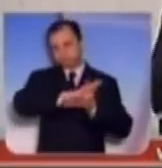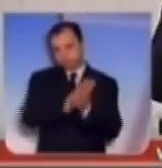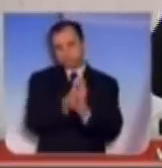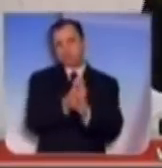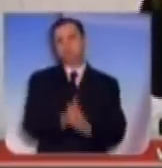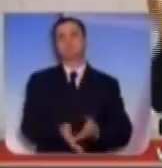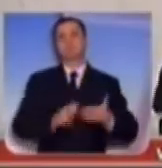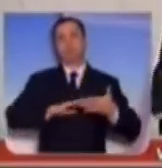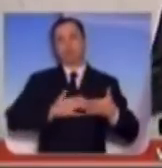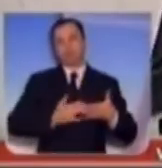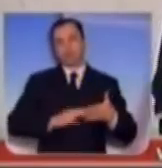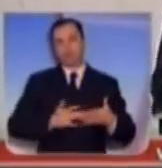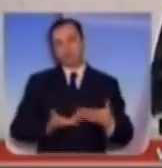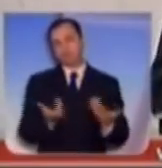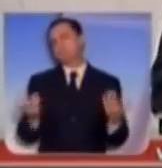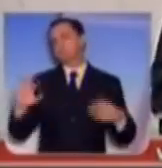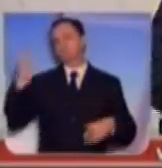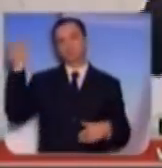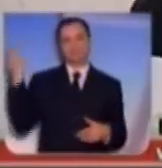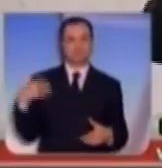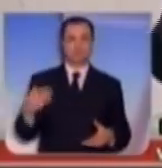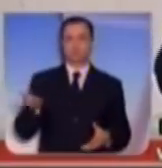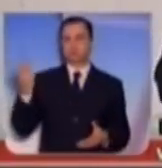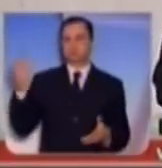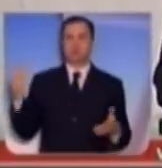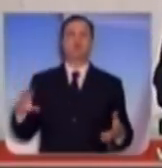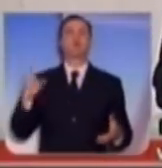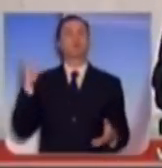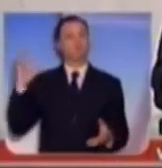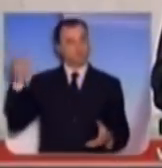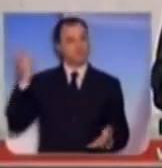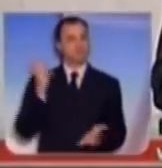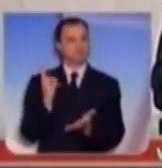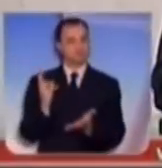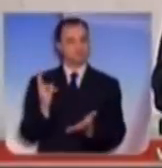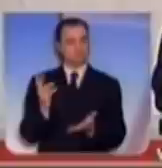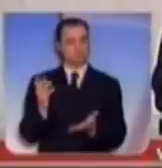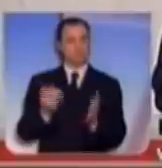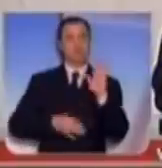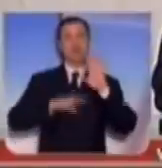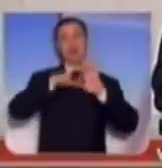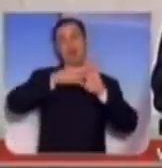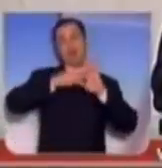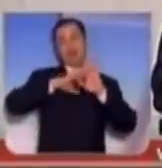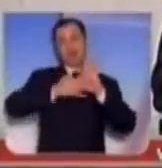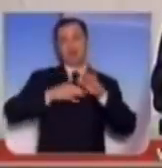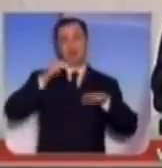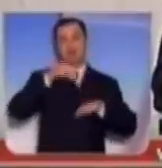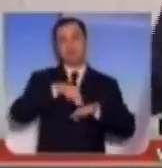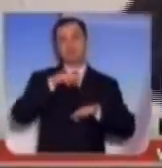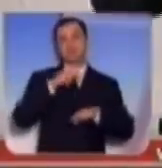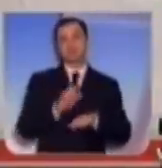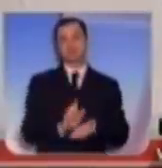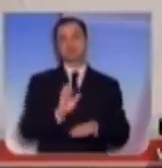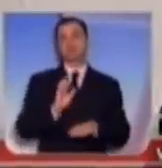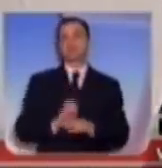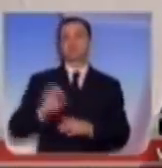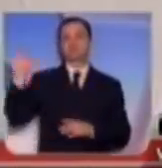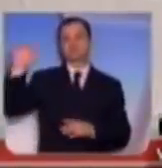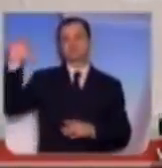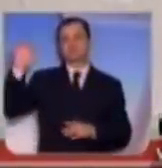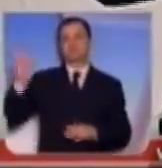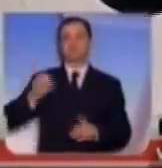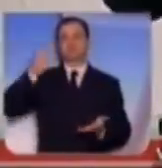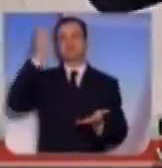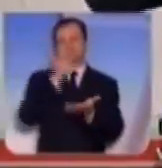e sucateada como aconteceu e acontece com a carreira do magistério estadual, que foi